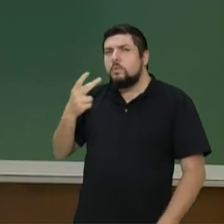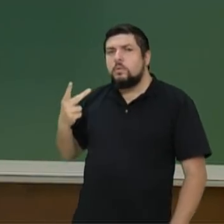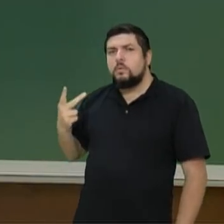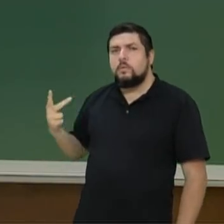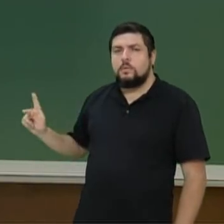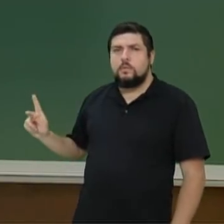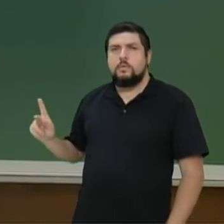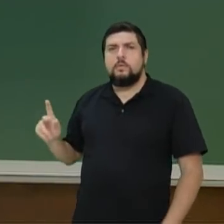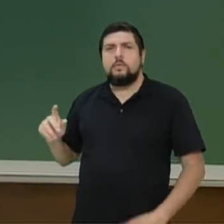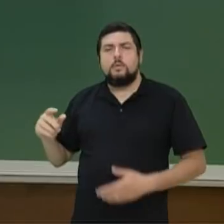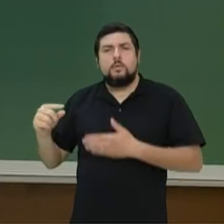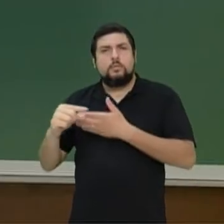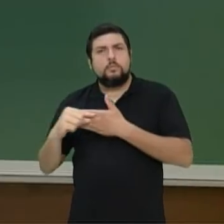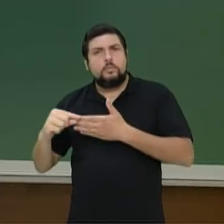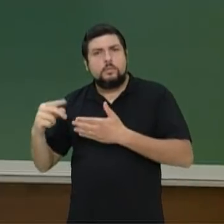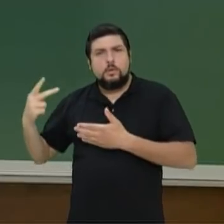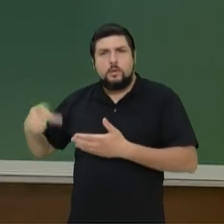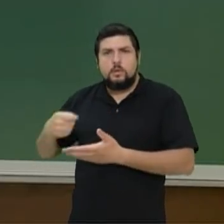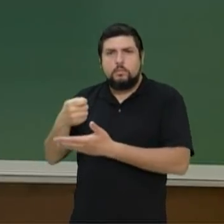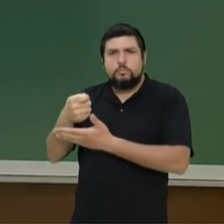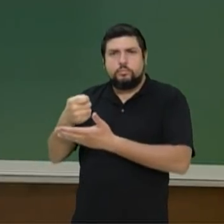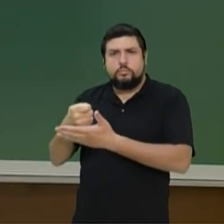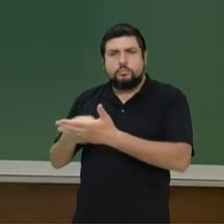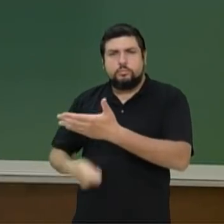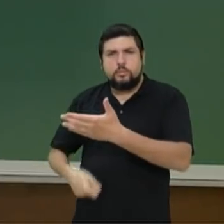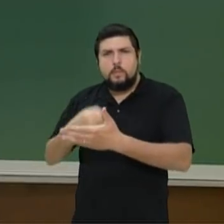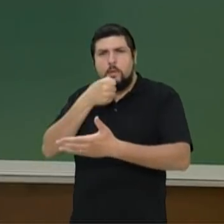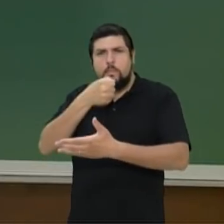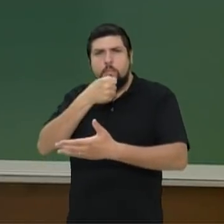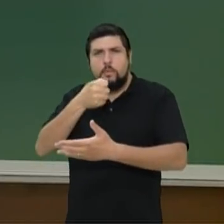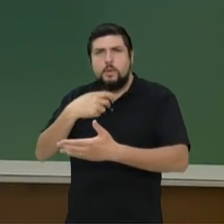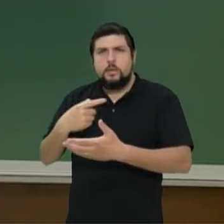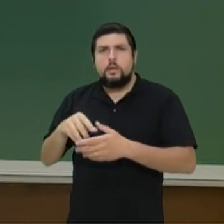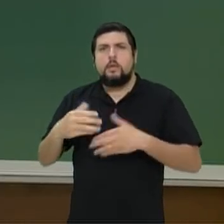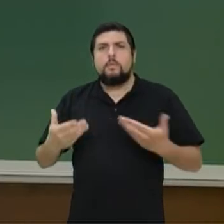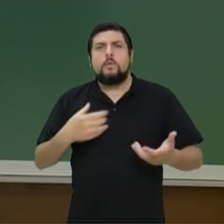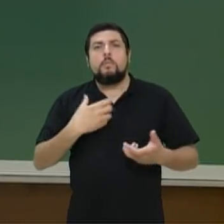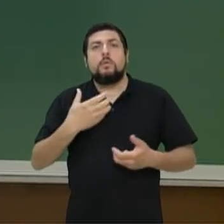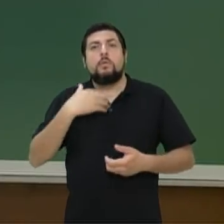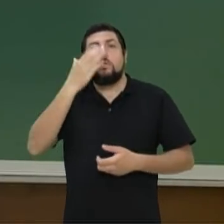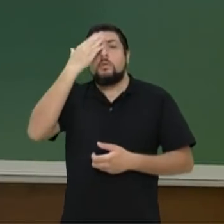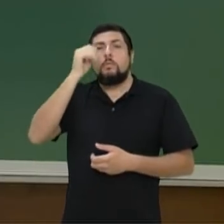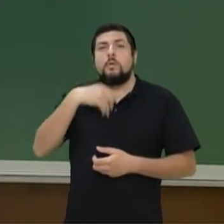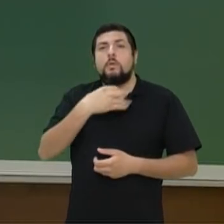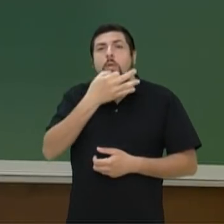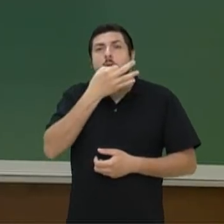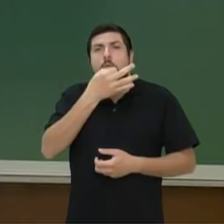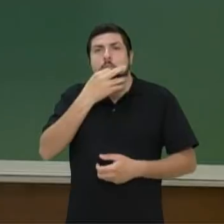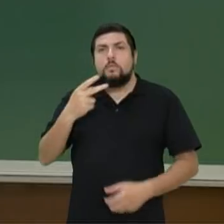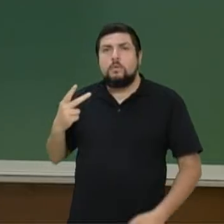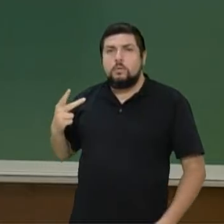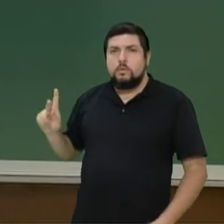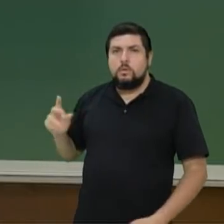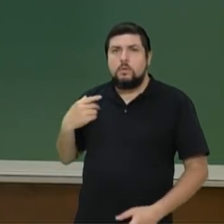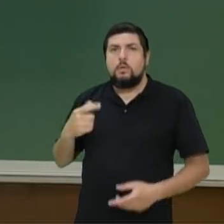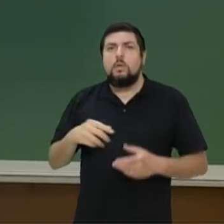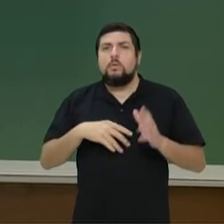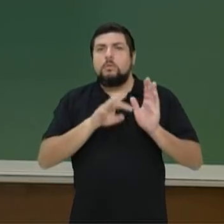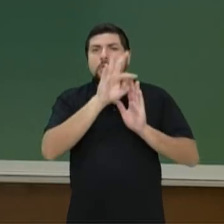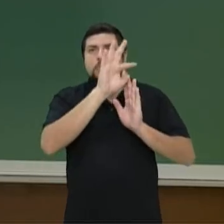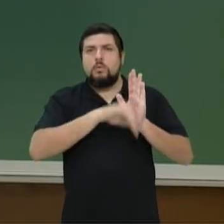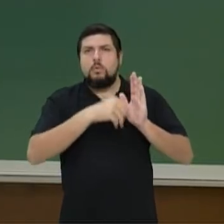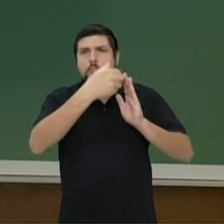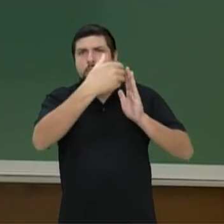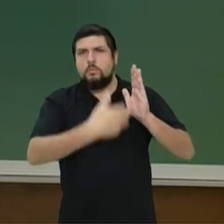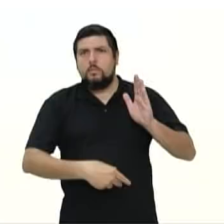da jornalista, ela quem escreveu o texto, né? Essa reportagem. Então, aqui dentro tem a opinião